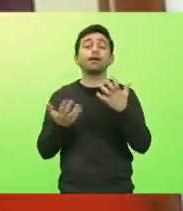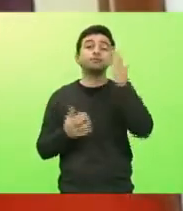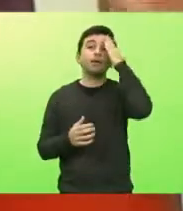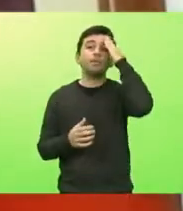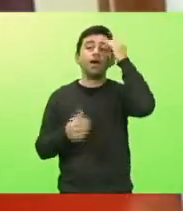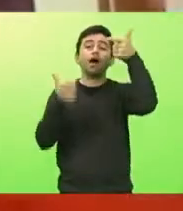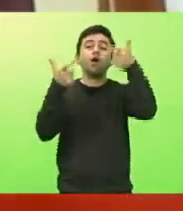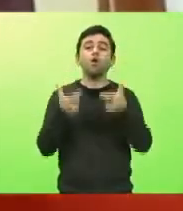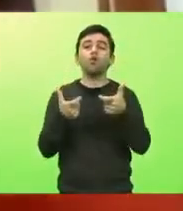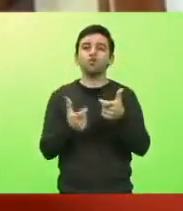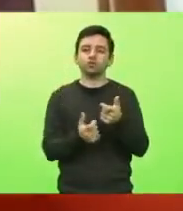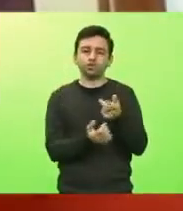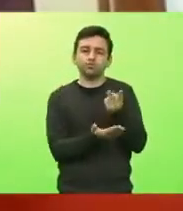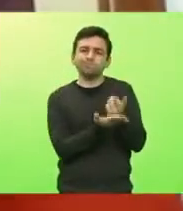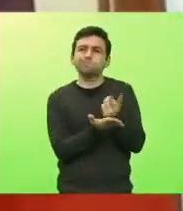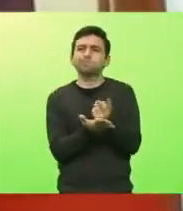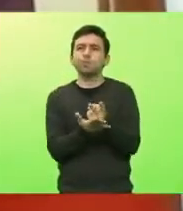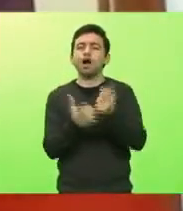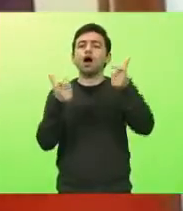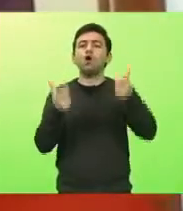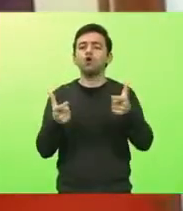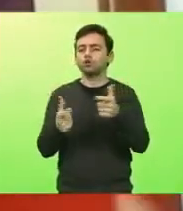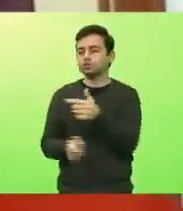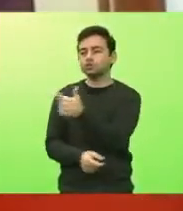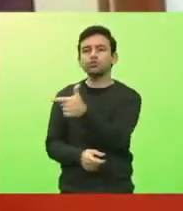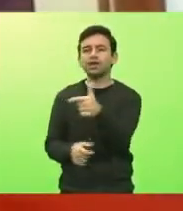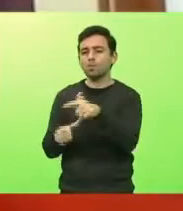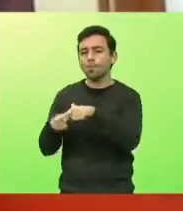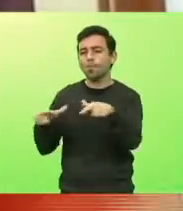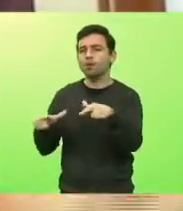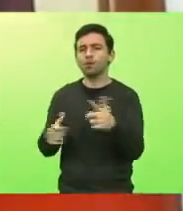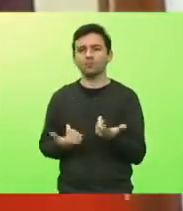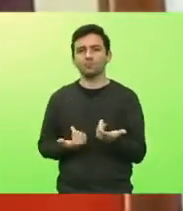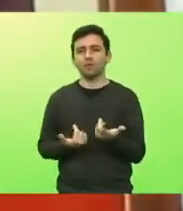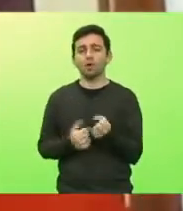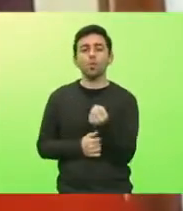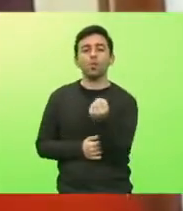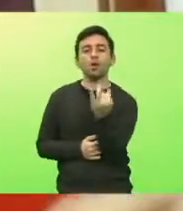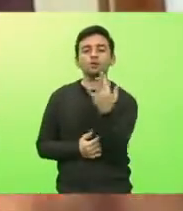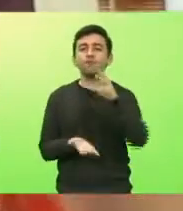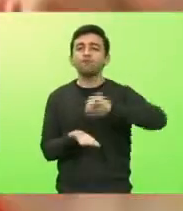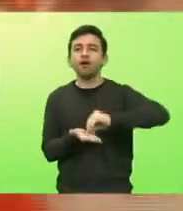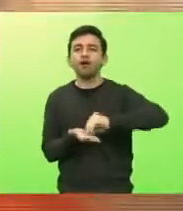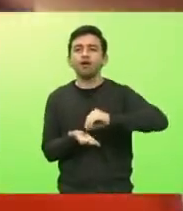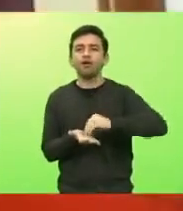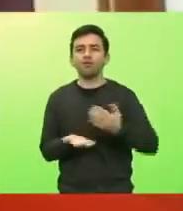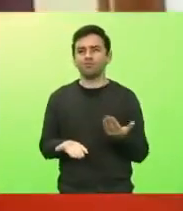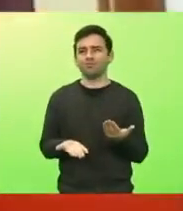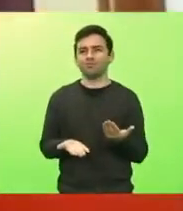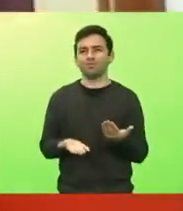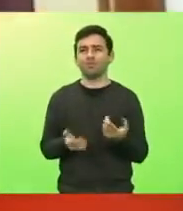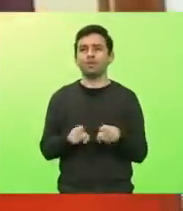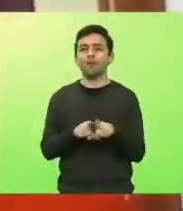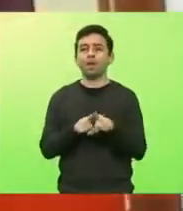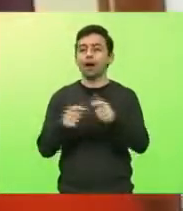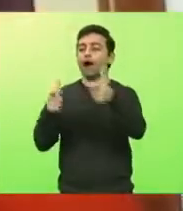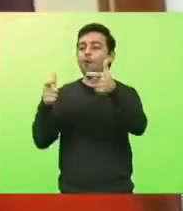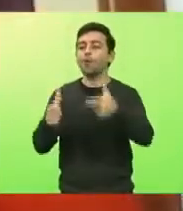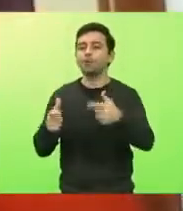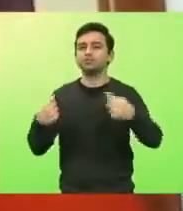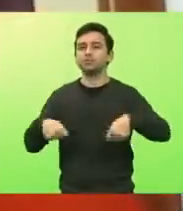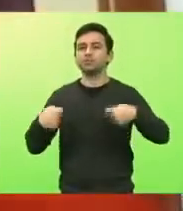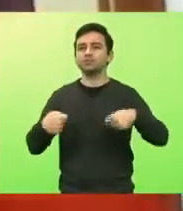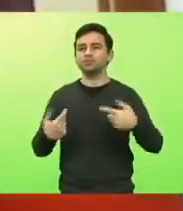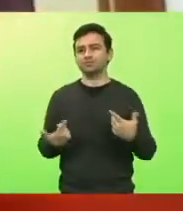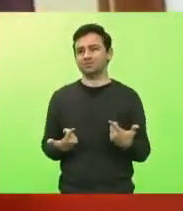temos, onde não temos, quantos precisamos e aonde precisamos,